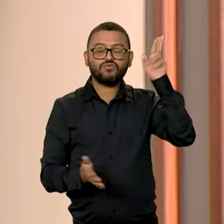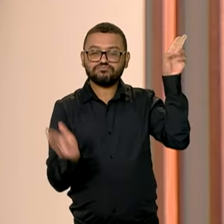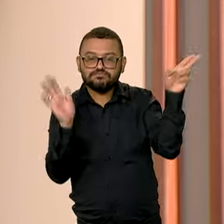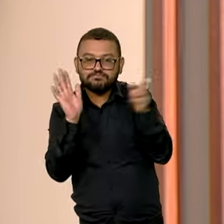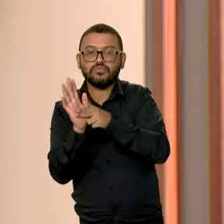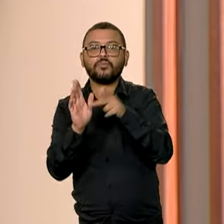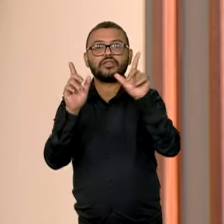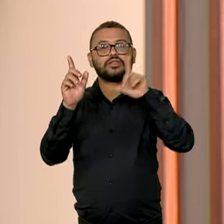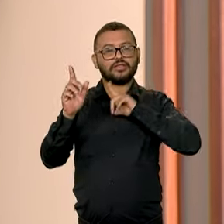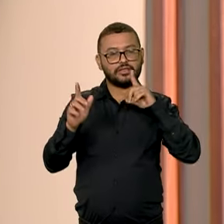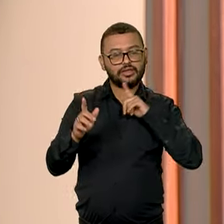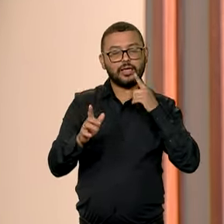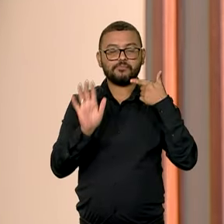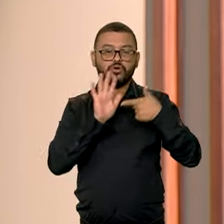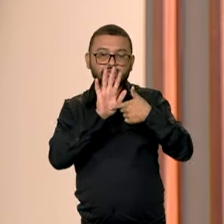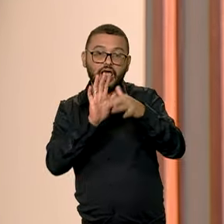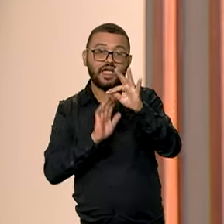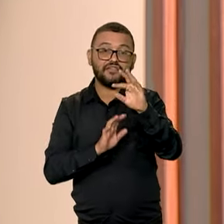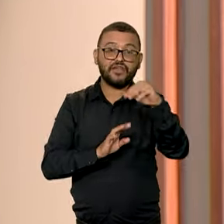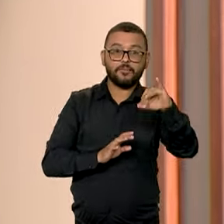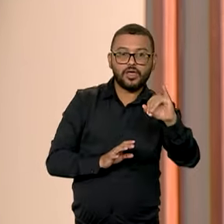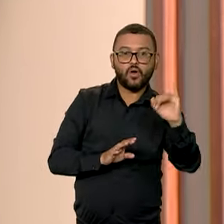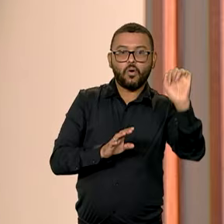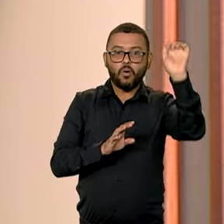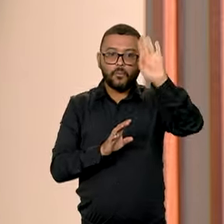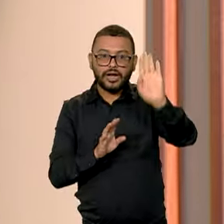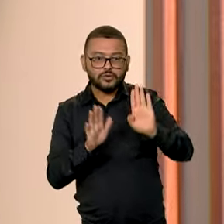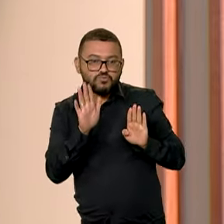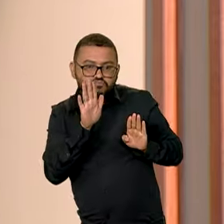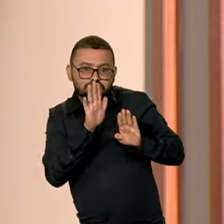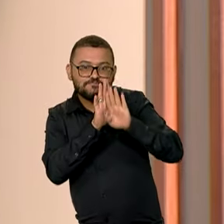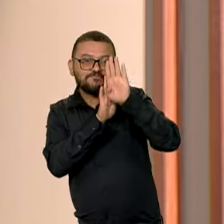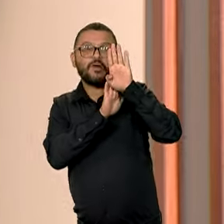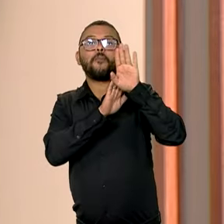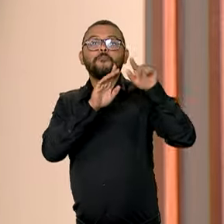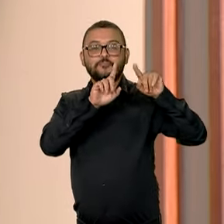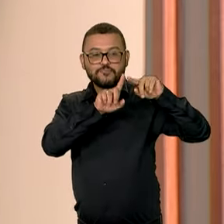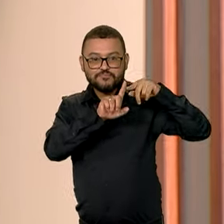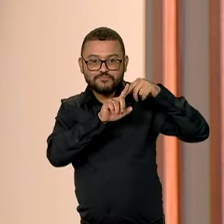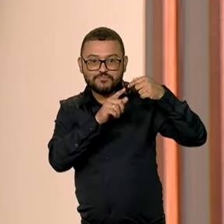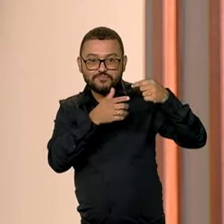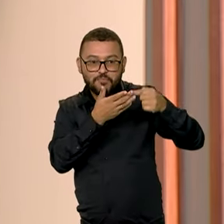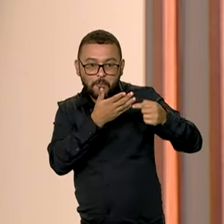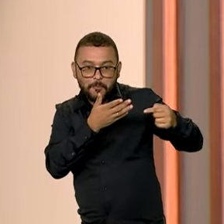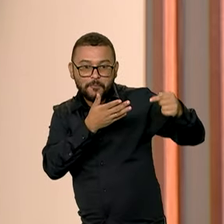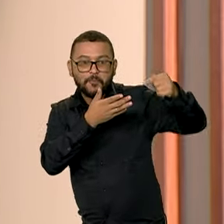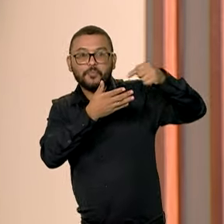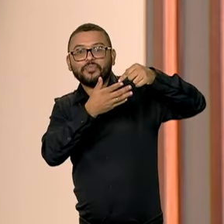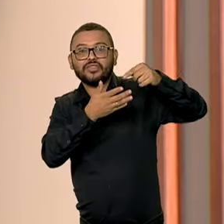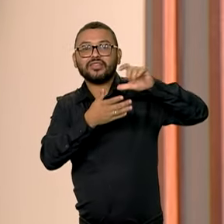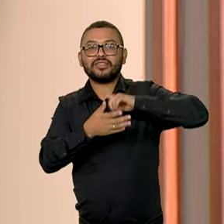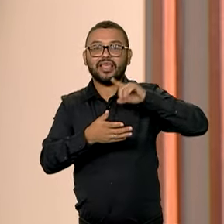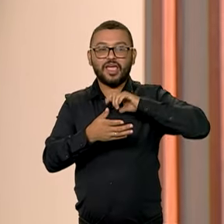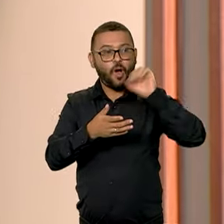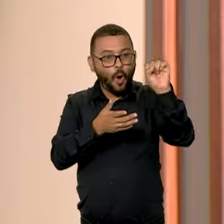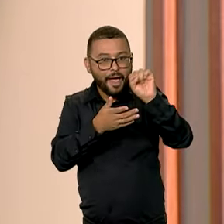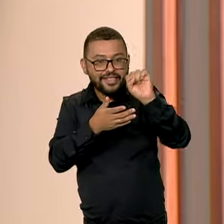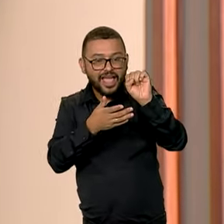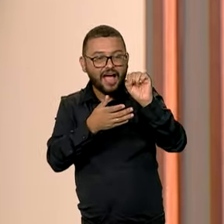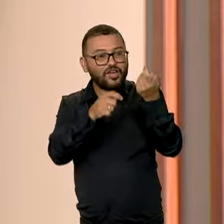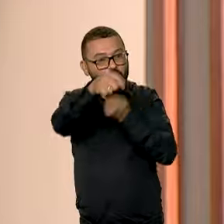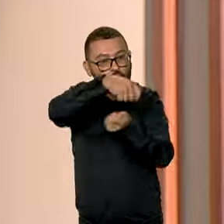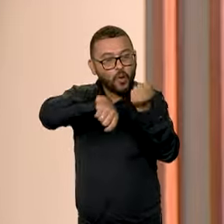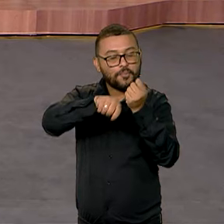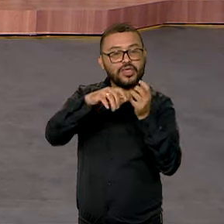de acordo com a previsão do FMI, o Brasil subirá mais uma posição no PIB mundial, chegando à 8ª economia